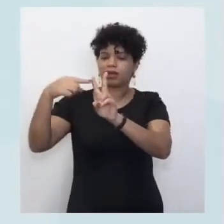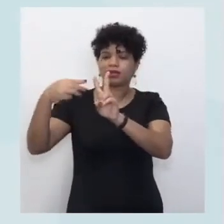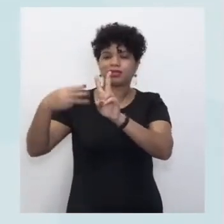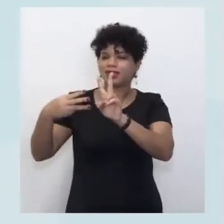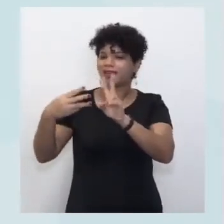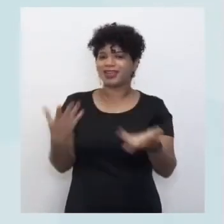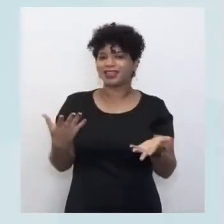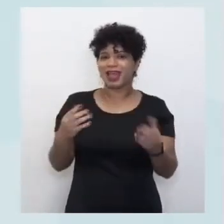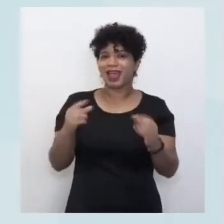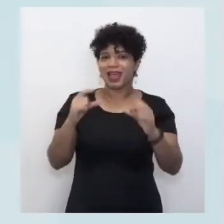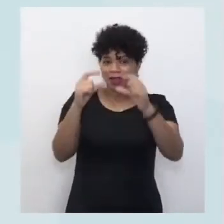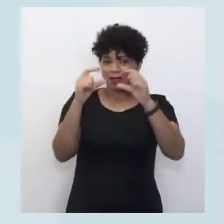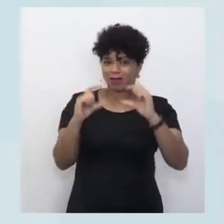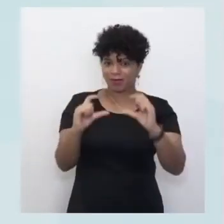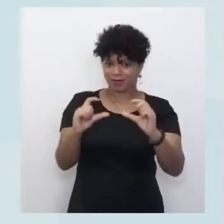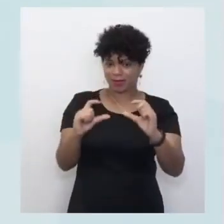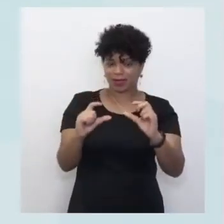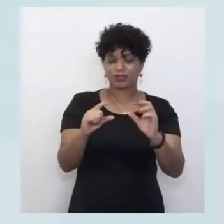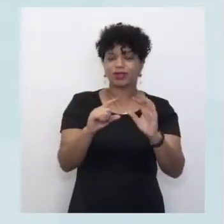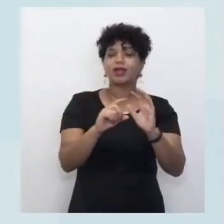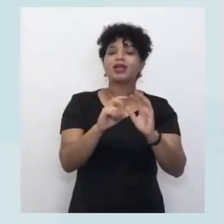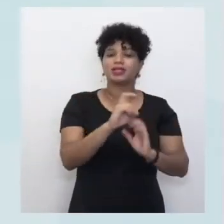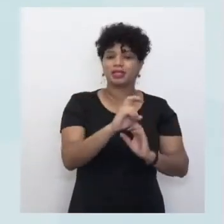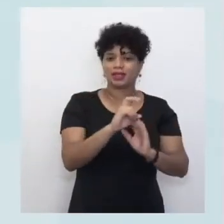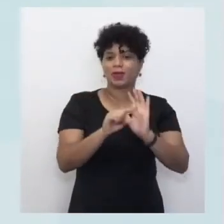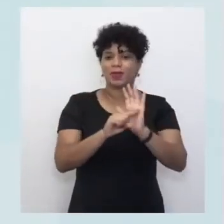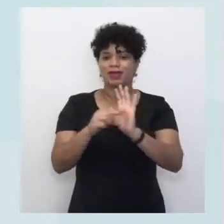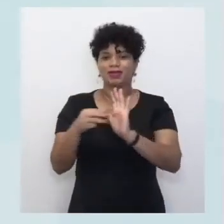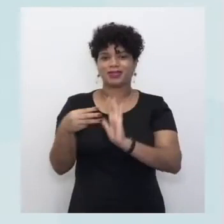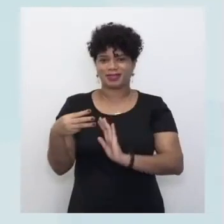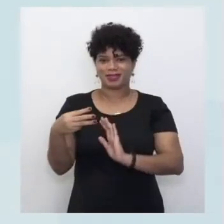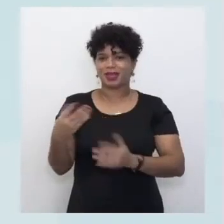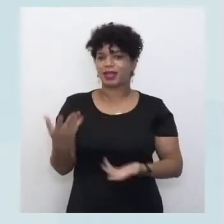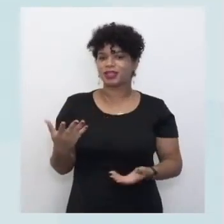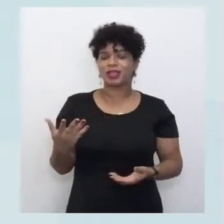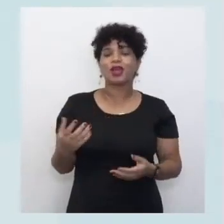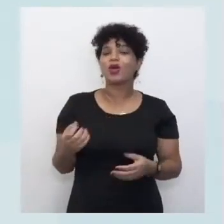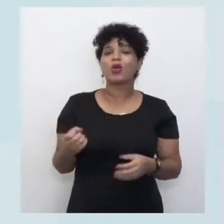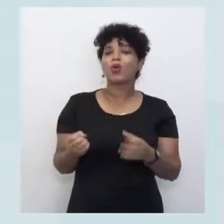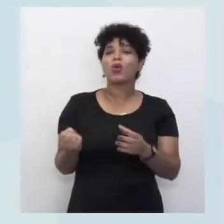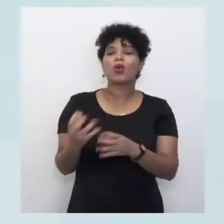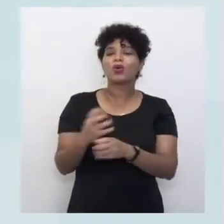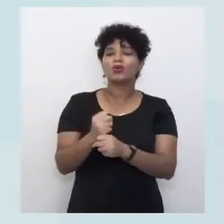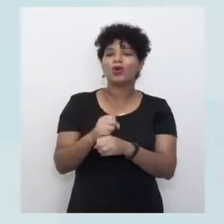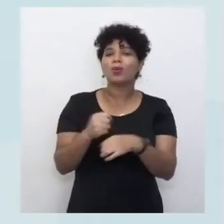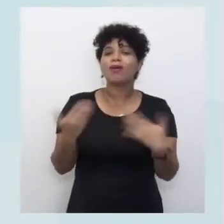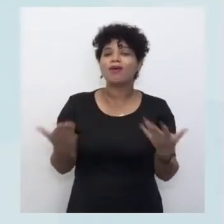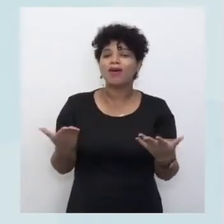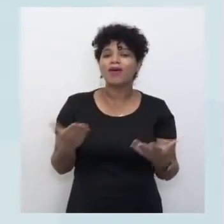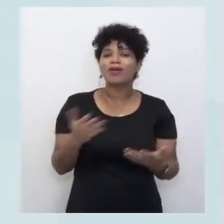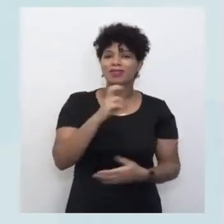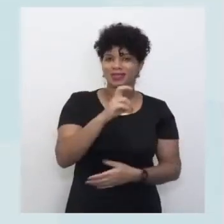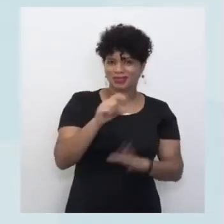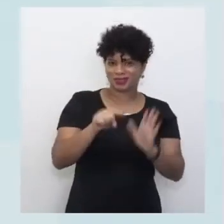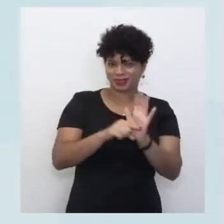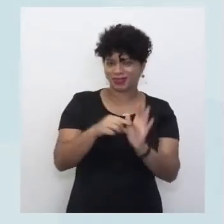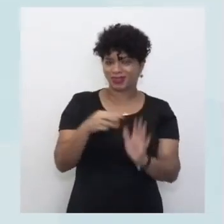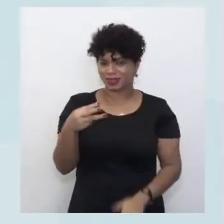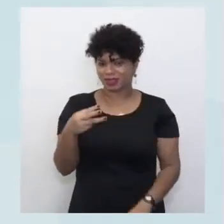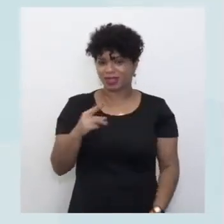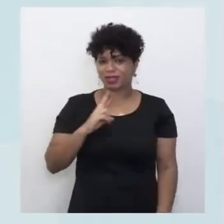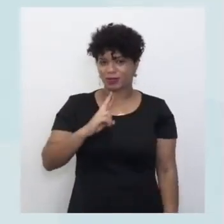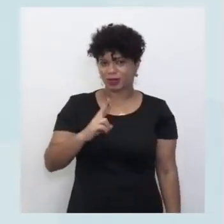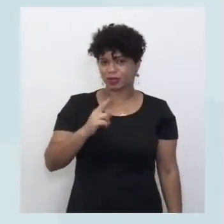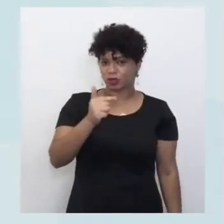sobrou 3. Perfeito. E 5 menos 3 dá 2. Então, aqui, vou